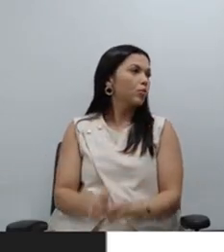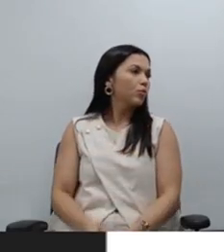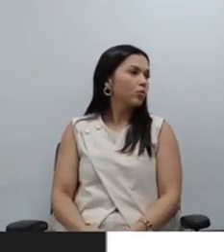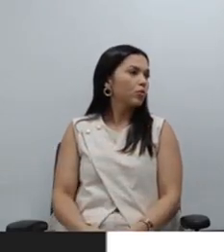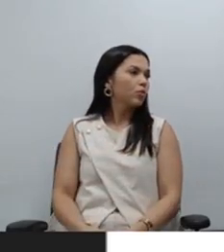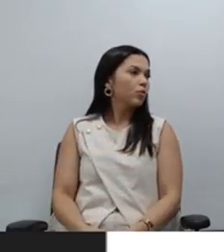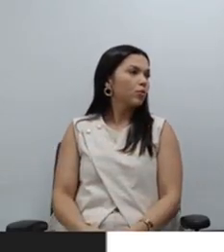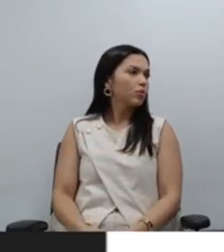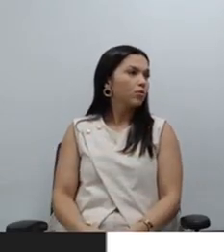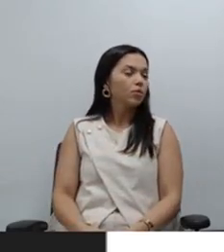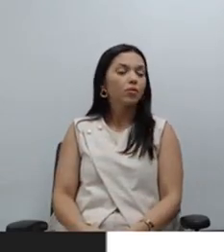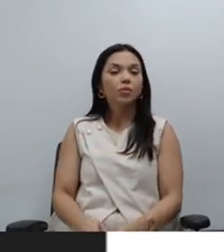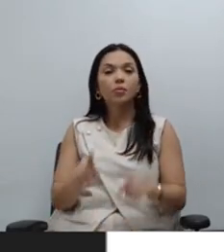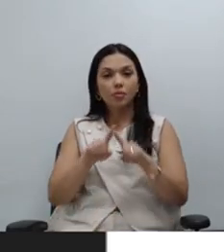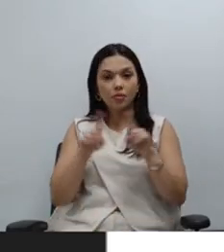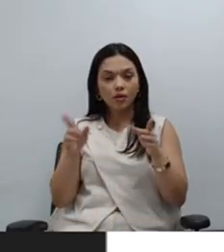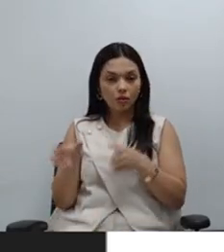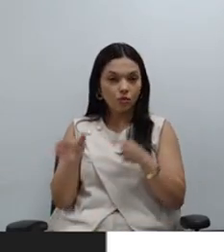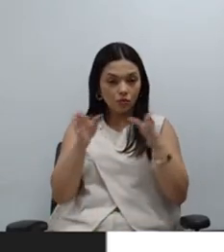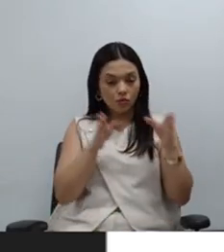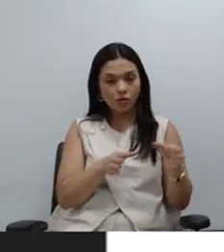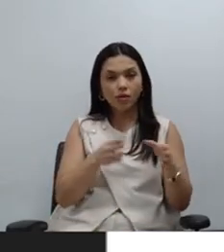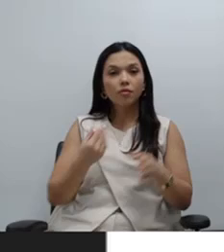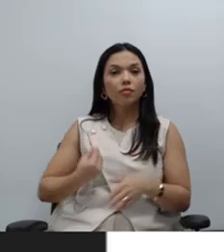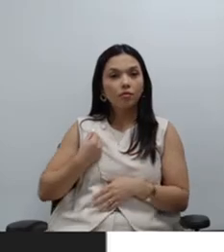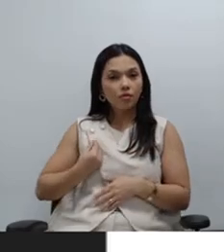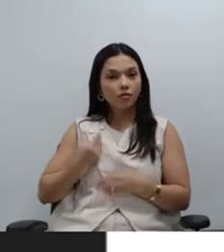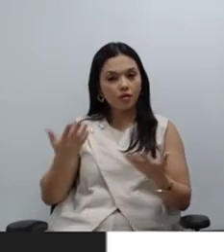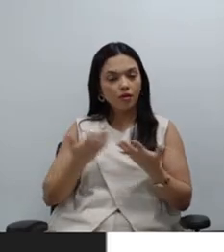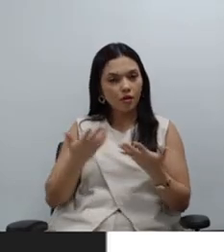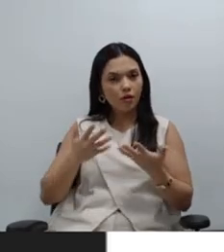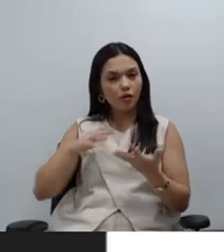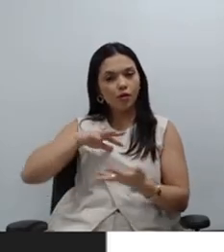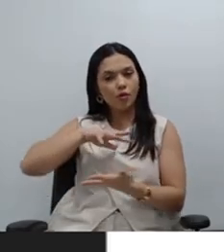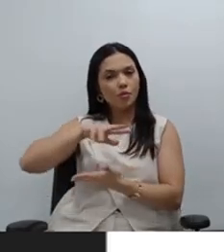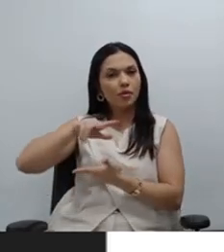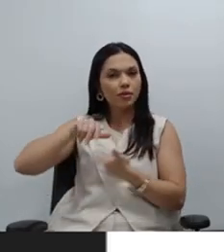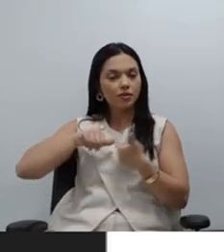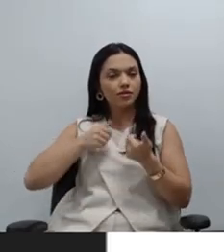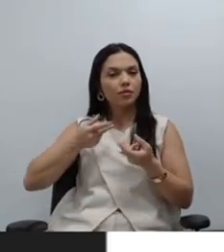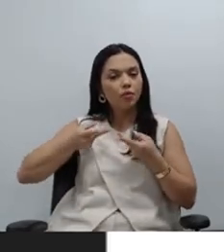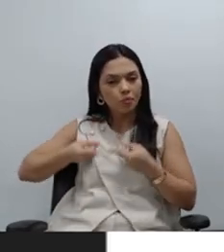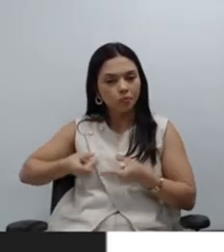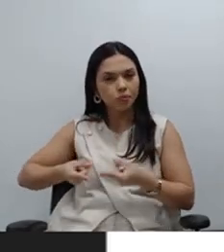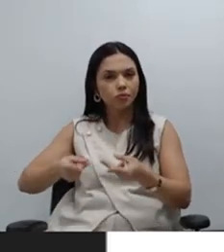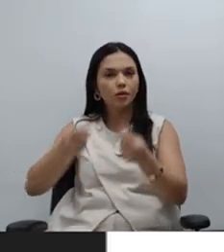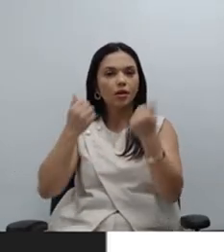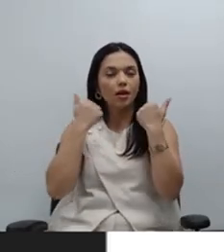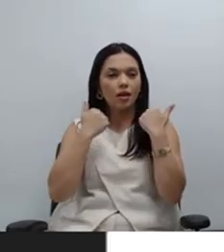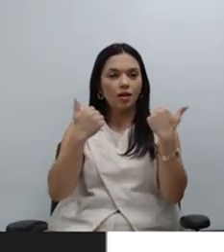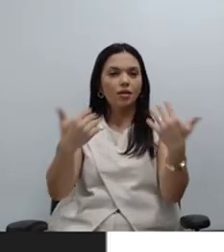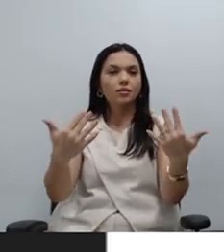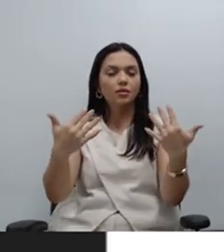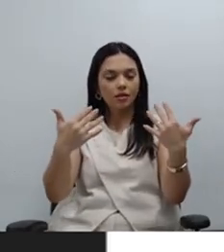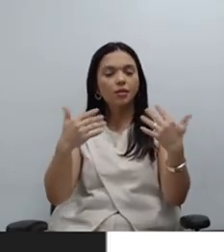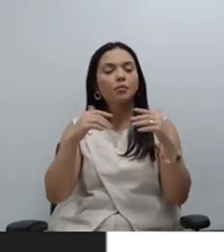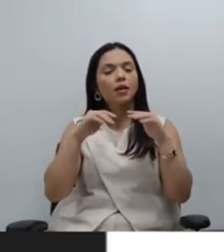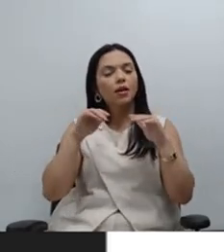Por outro lado, estamos vivendo globalmente a revolução da longevidade, sendo que a Assembleia Geral das Nações